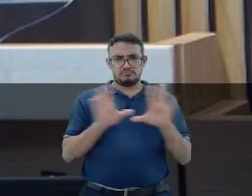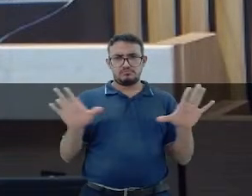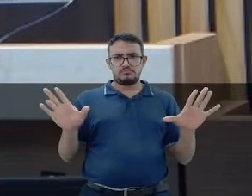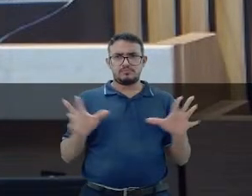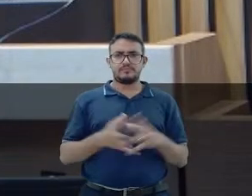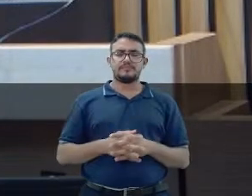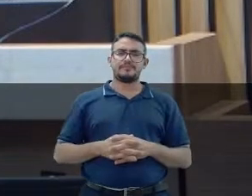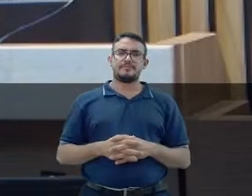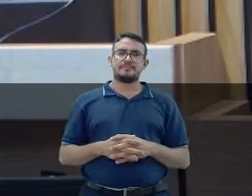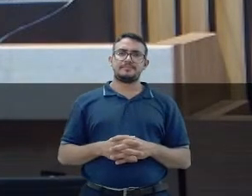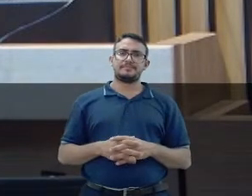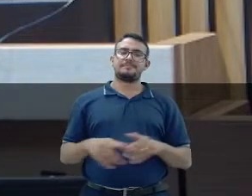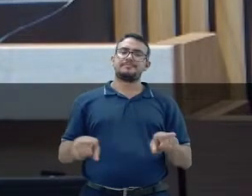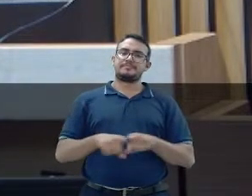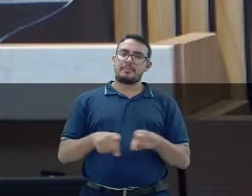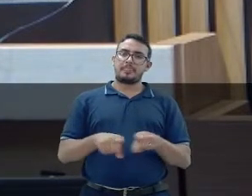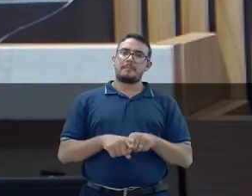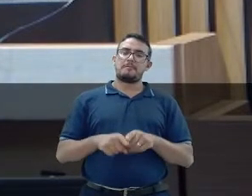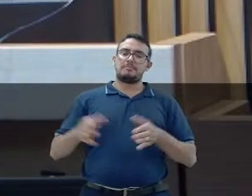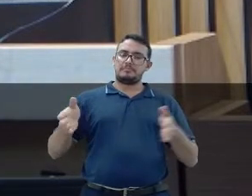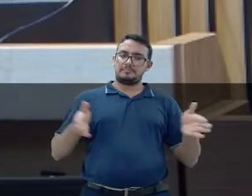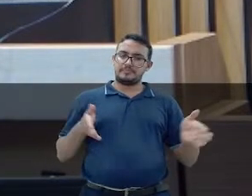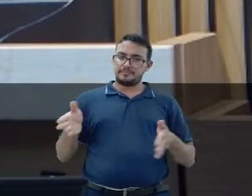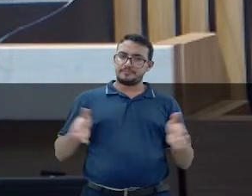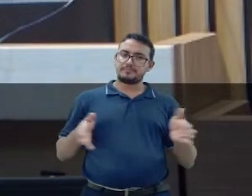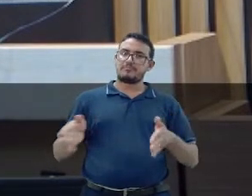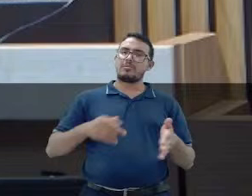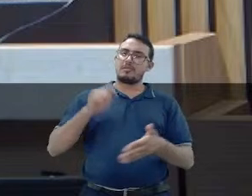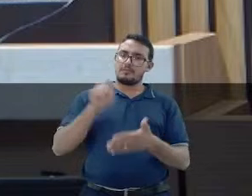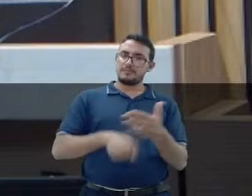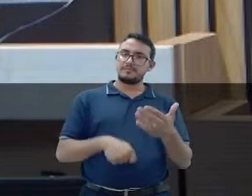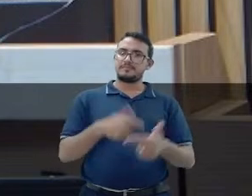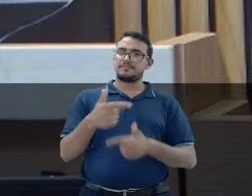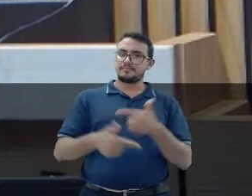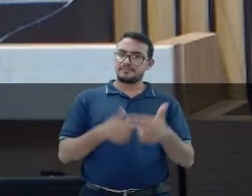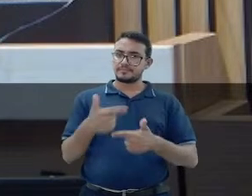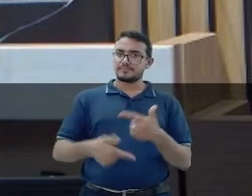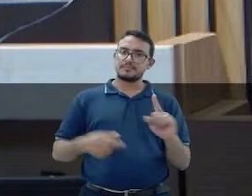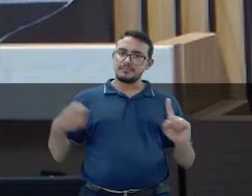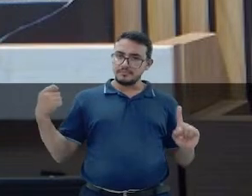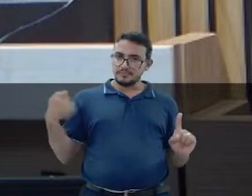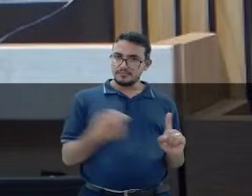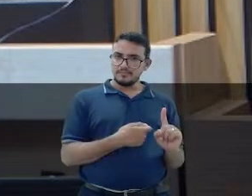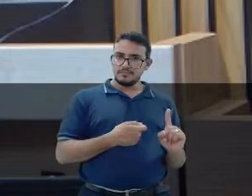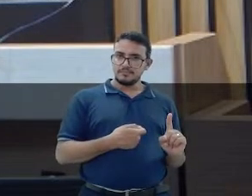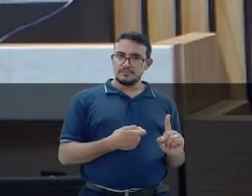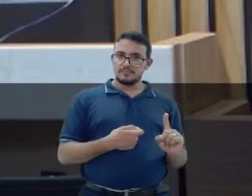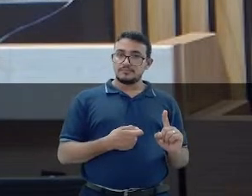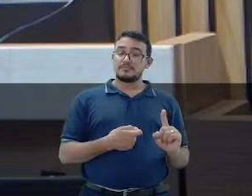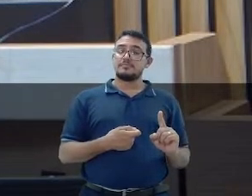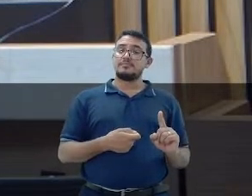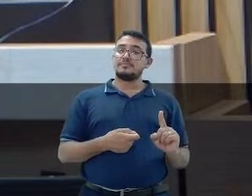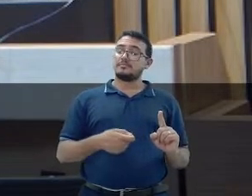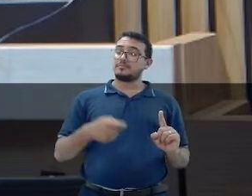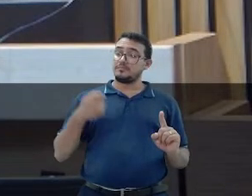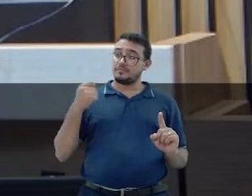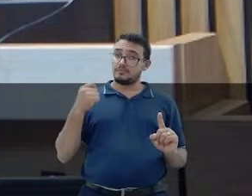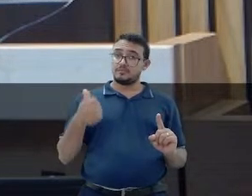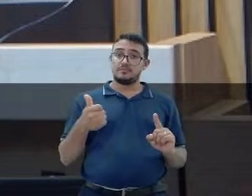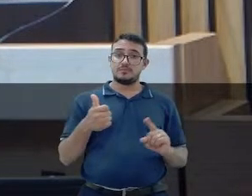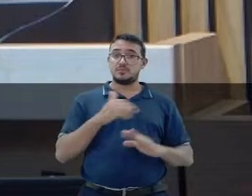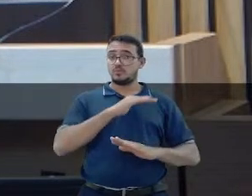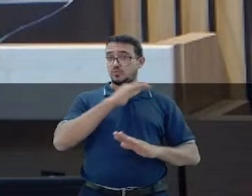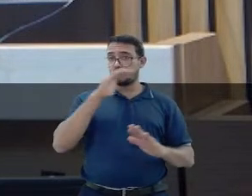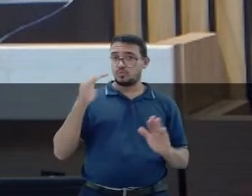mencionado que o período imprescrito do contrato de trabalho do autor encontrava-se quase que integralmente após